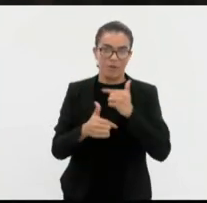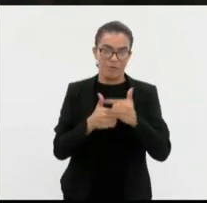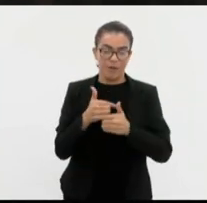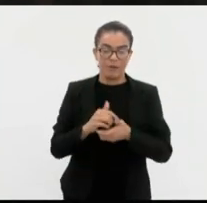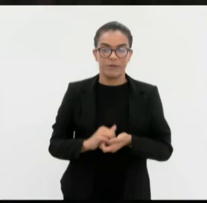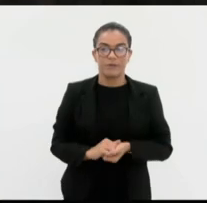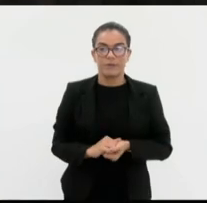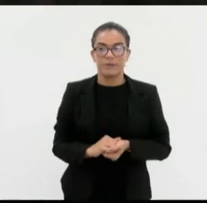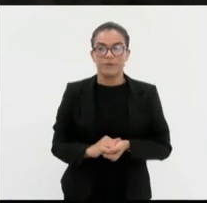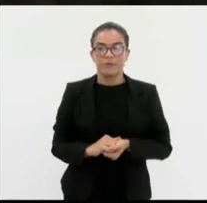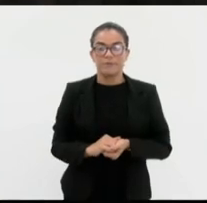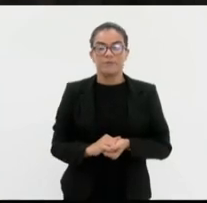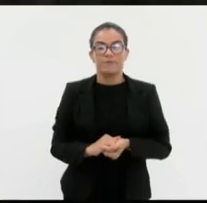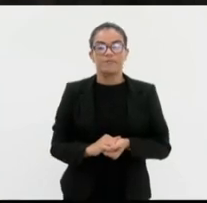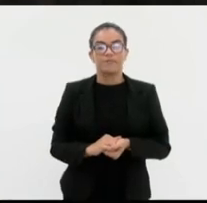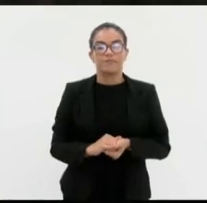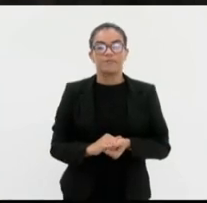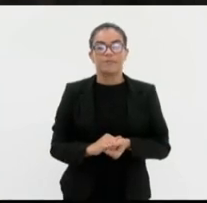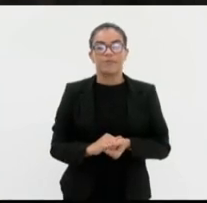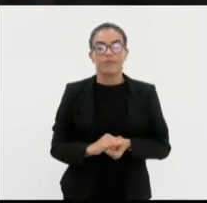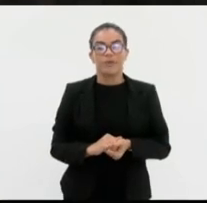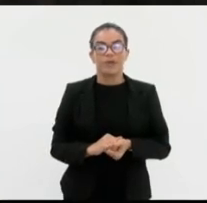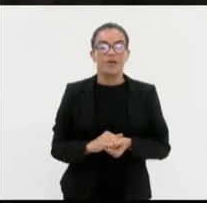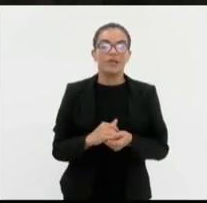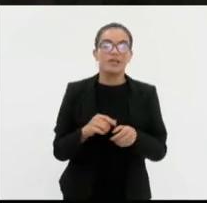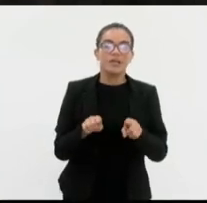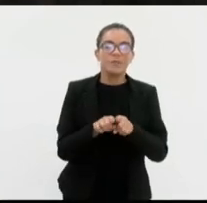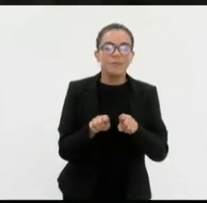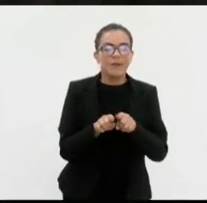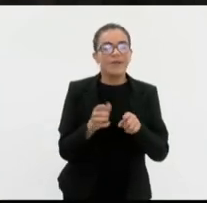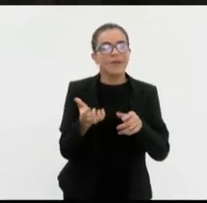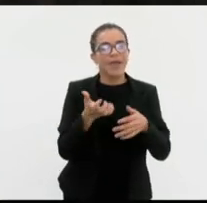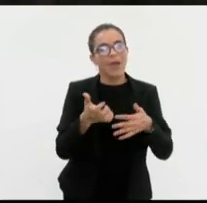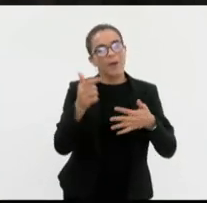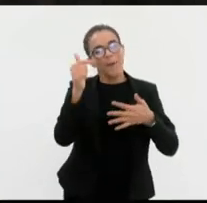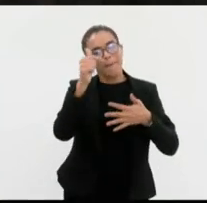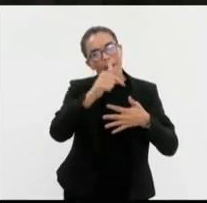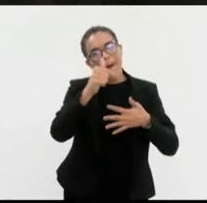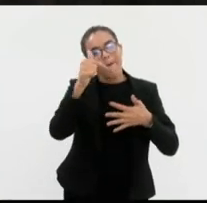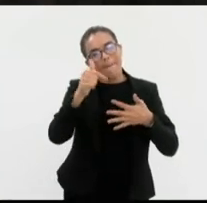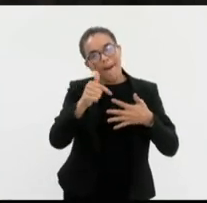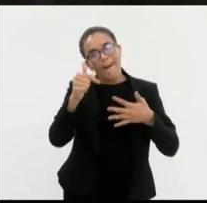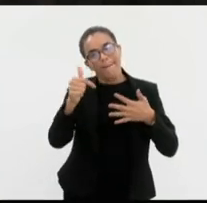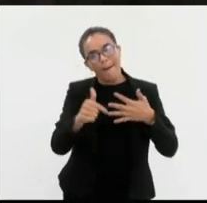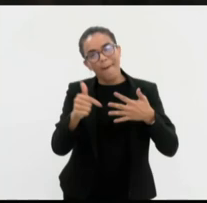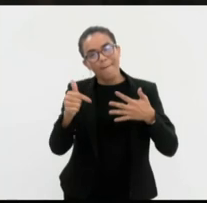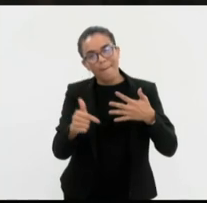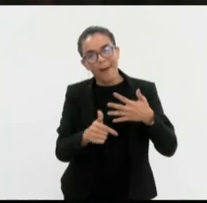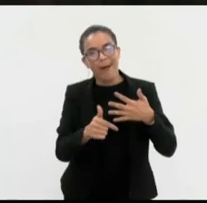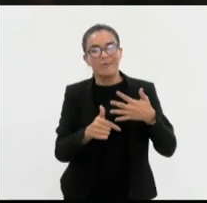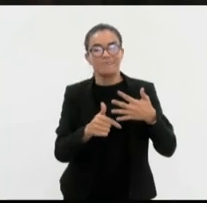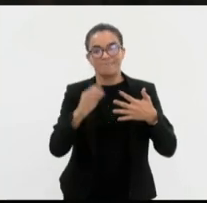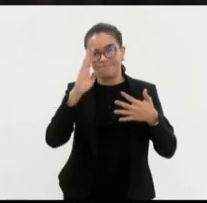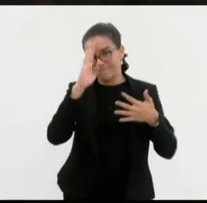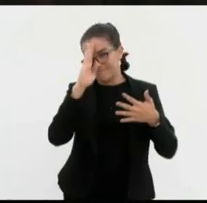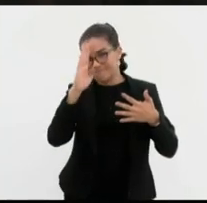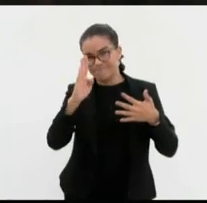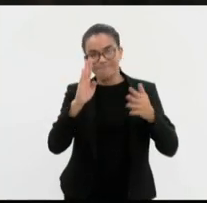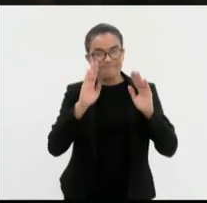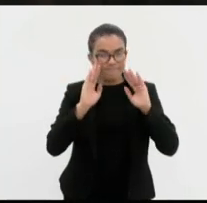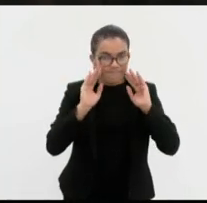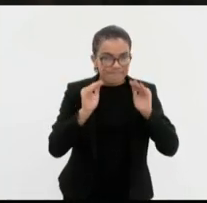presidente quero aqui enumerar algumas questões centrais